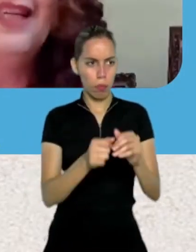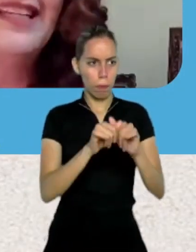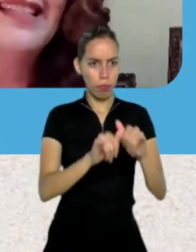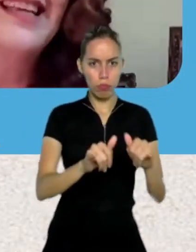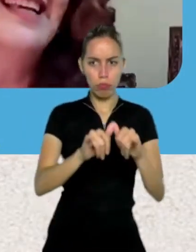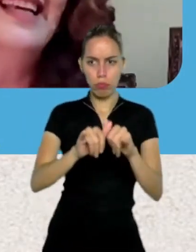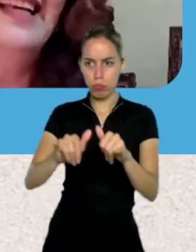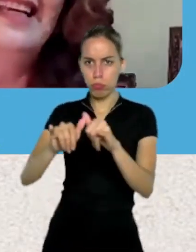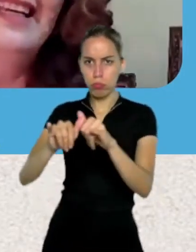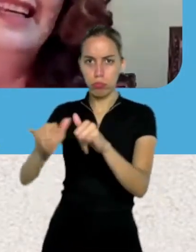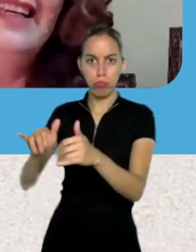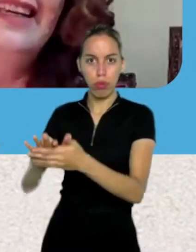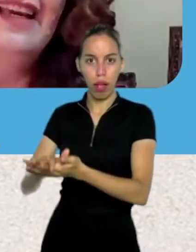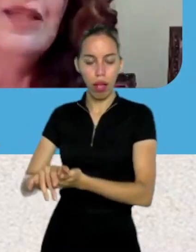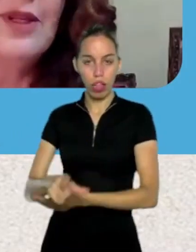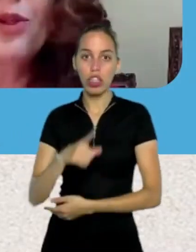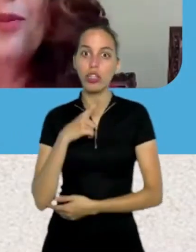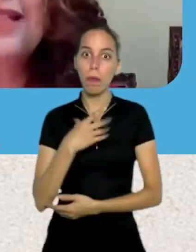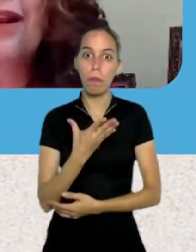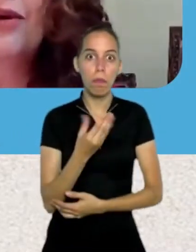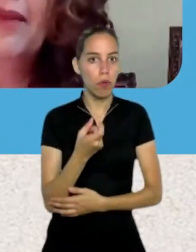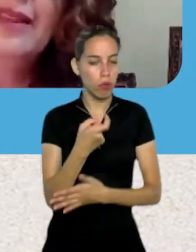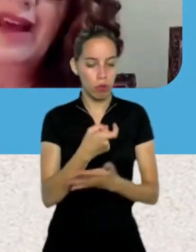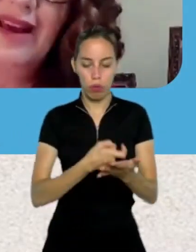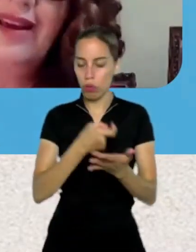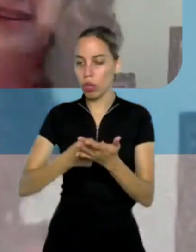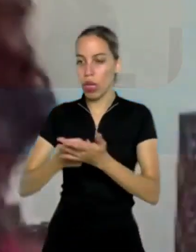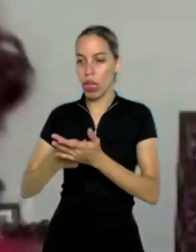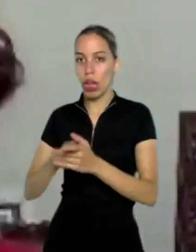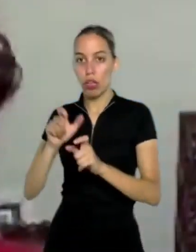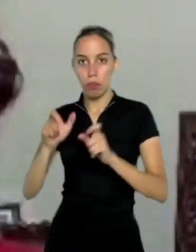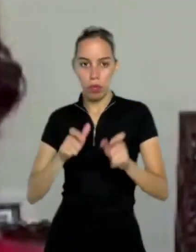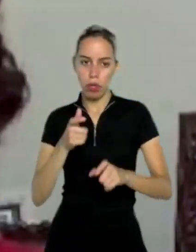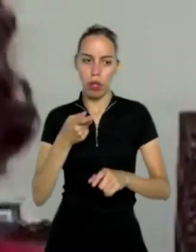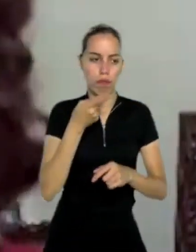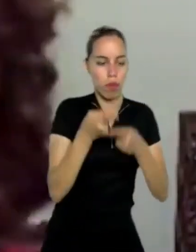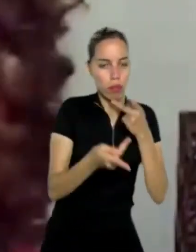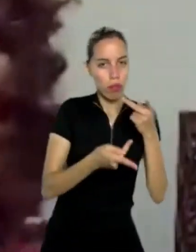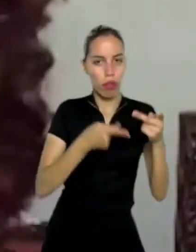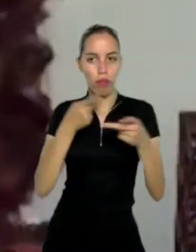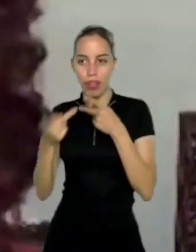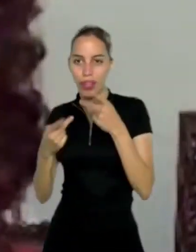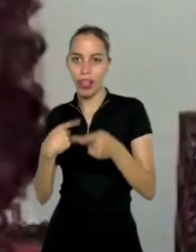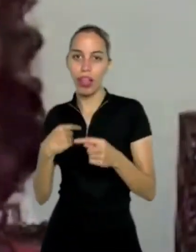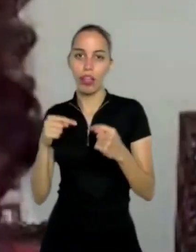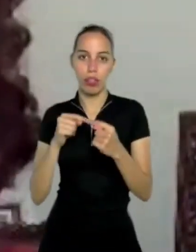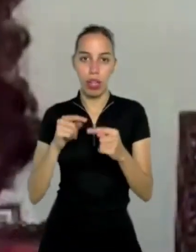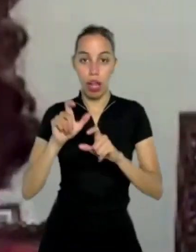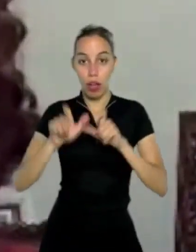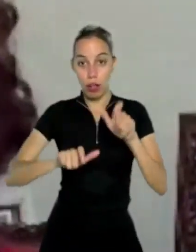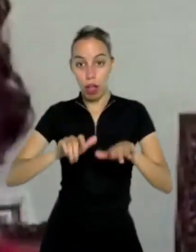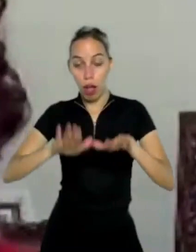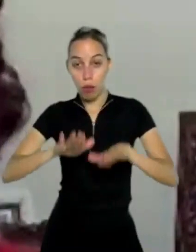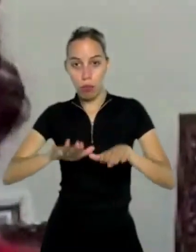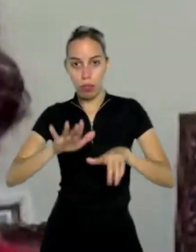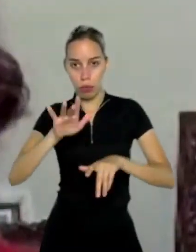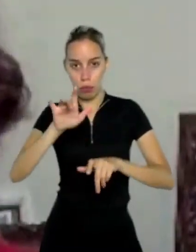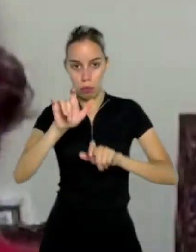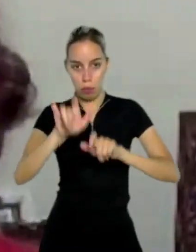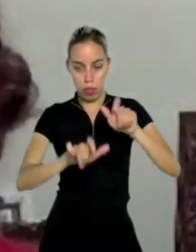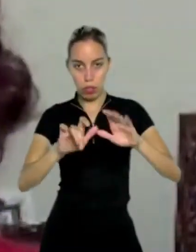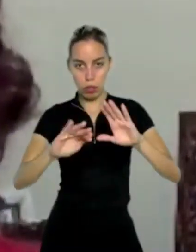estado de Minas. E aí as pessoas começaram a comentar, né? Aí eu comecei a receber alguns retornos e